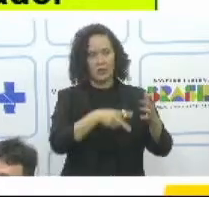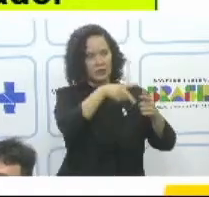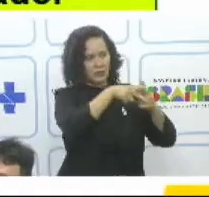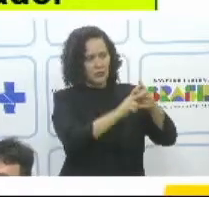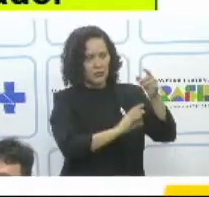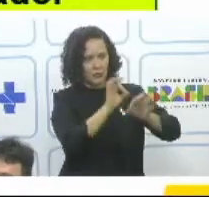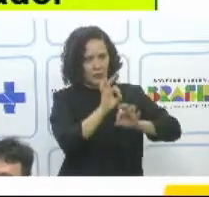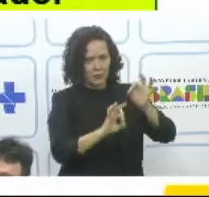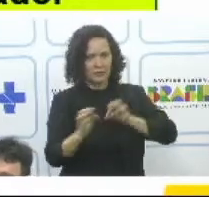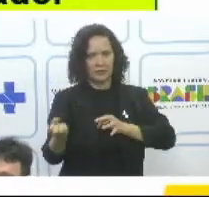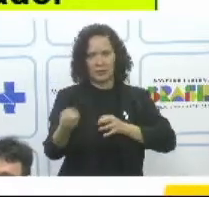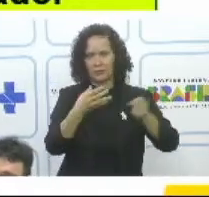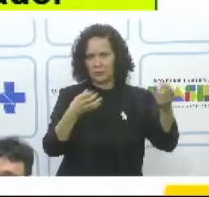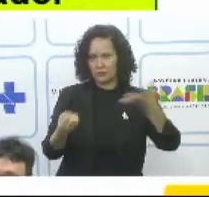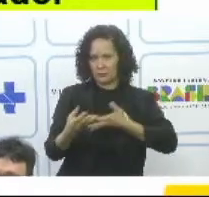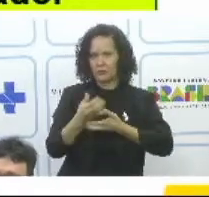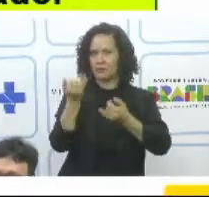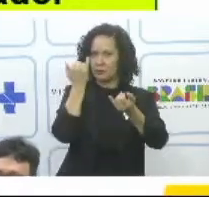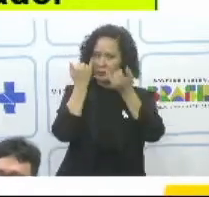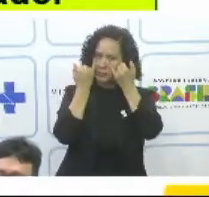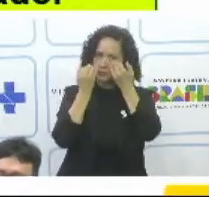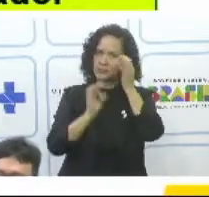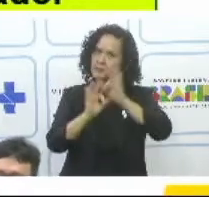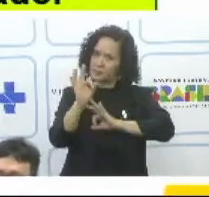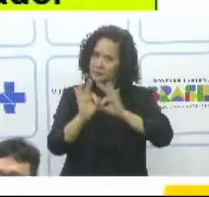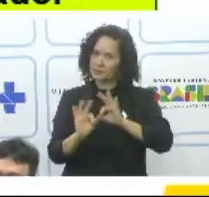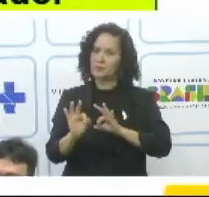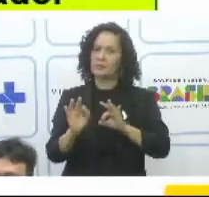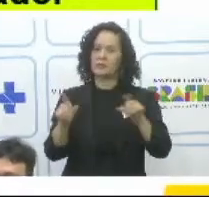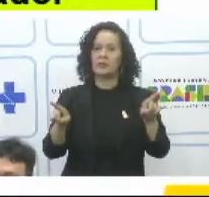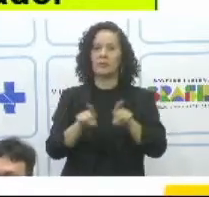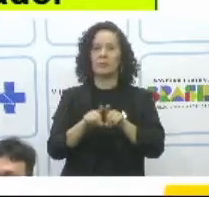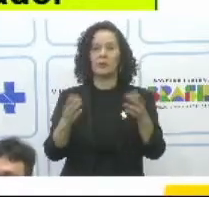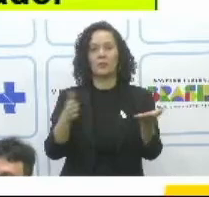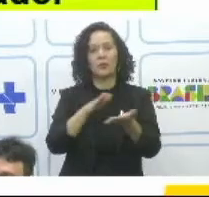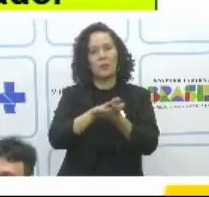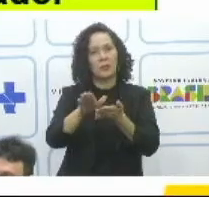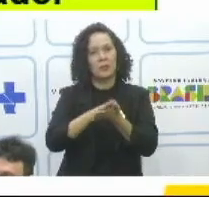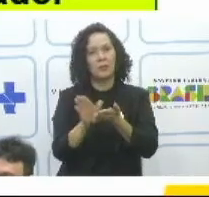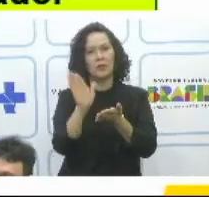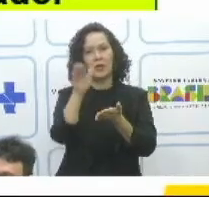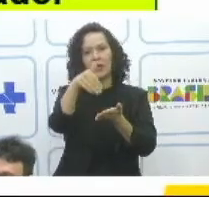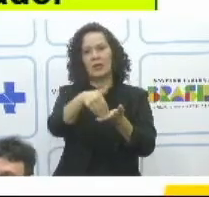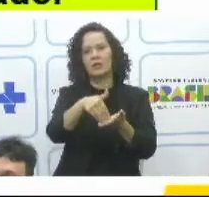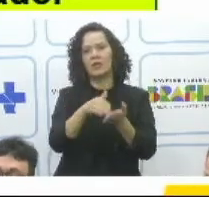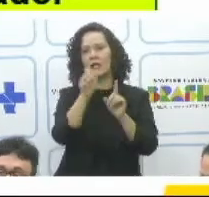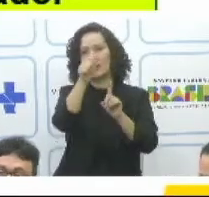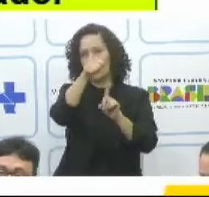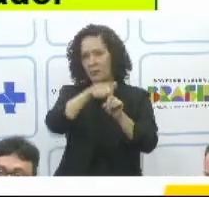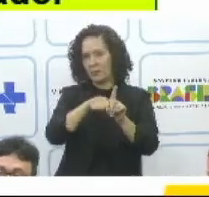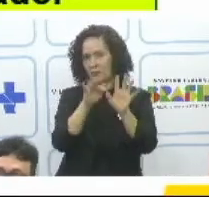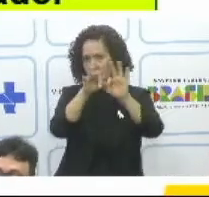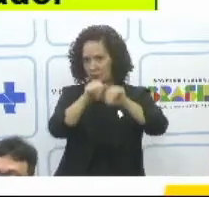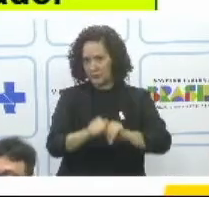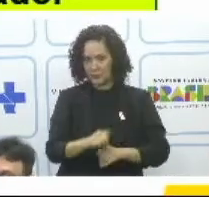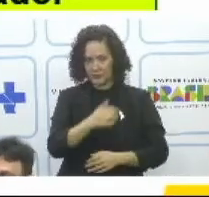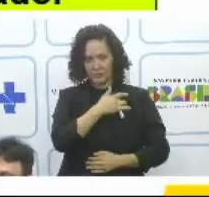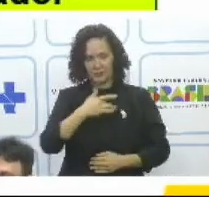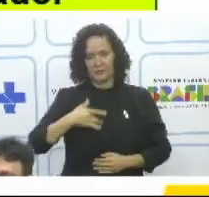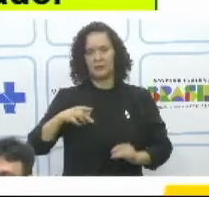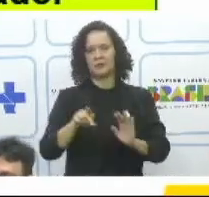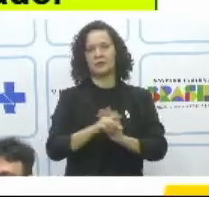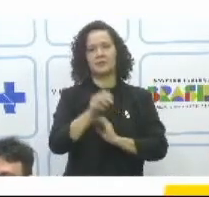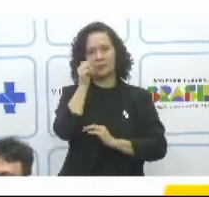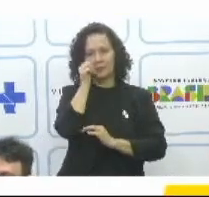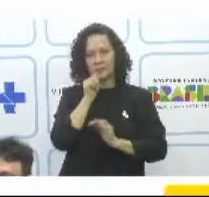atualizar essas informações, e estamos lançando, né, até o final do mês também um de saúde da mulher,